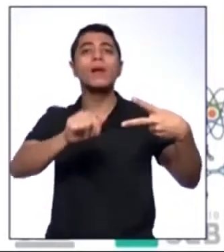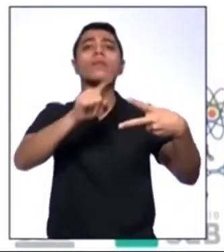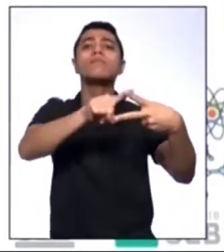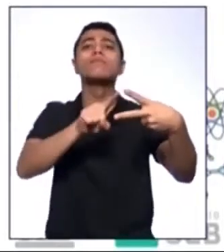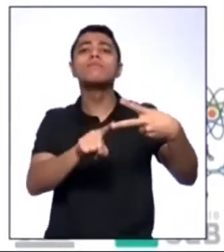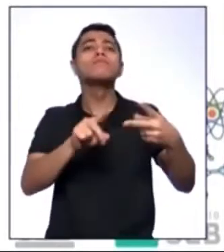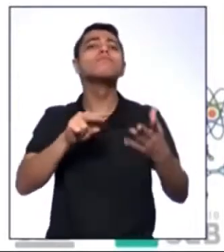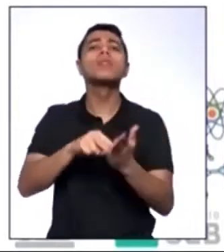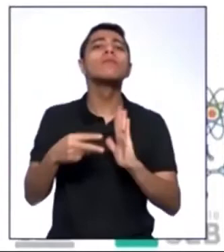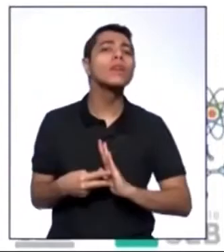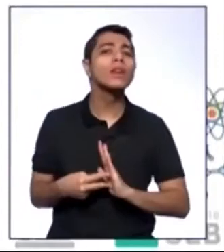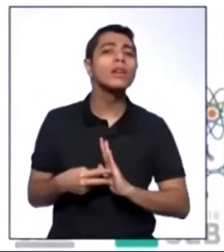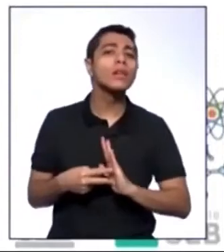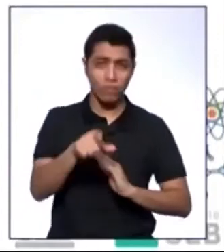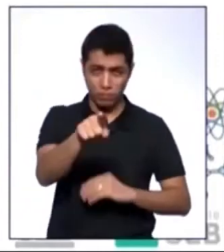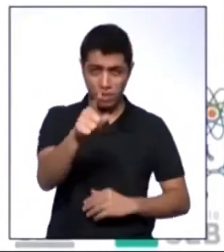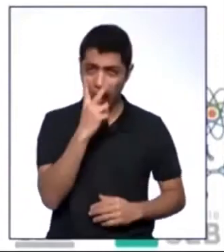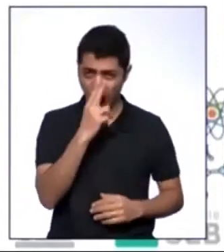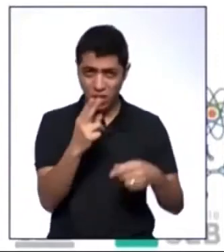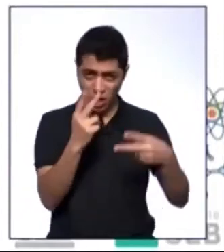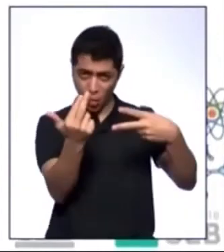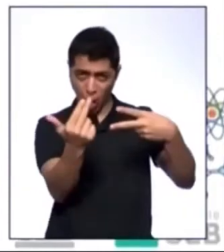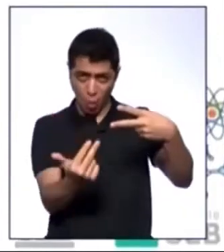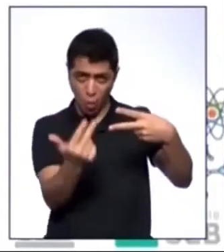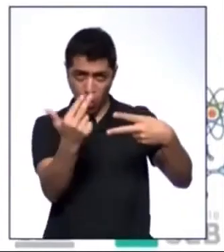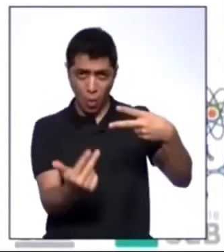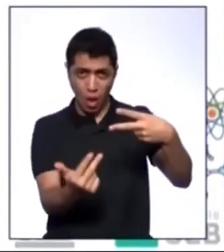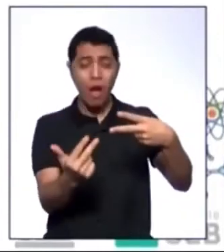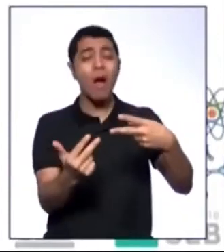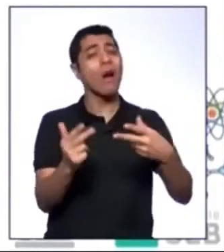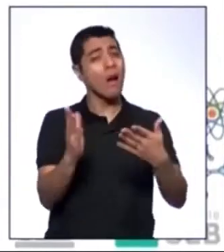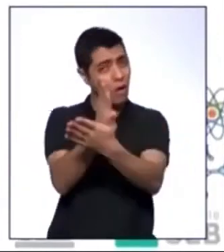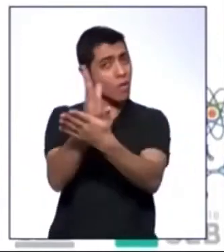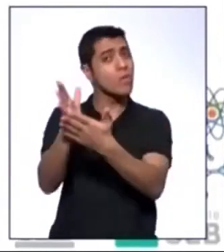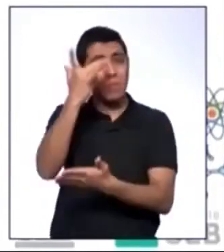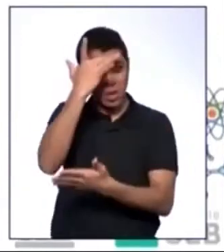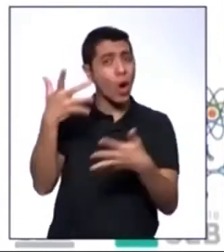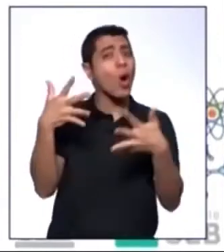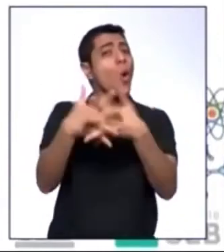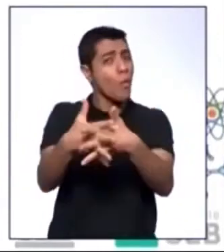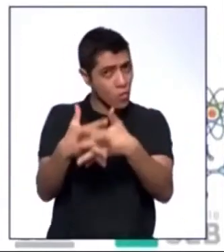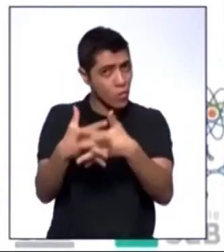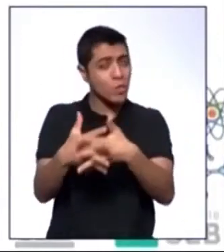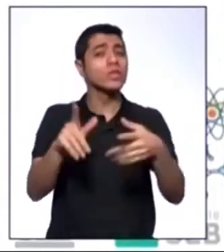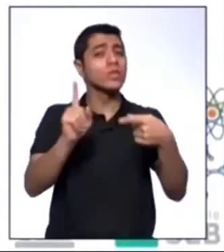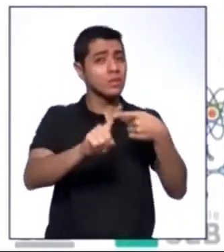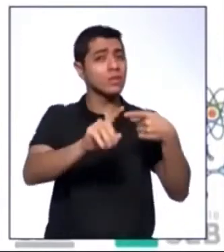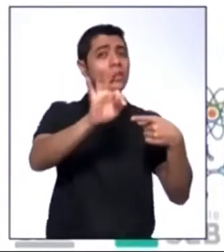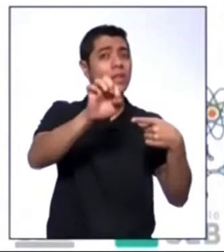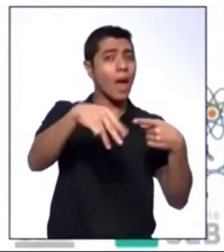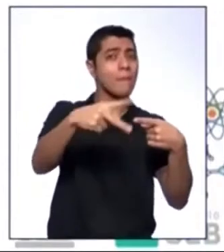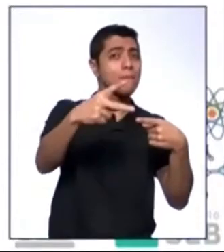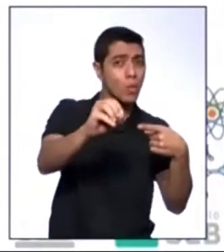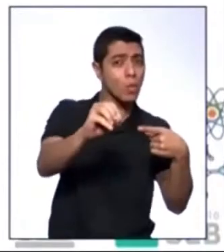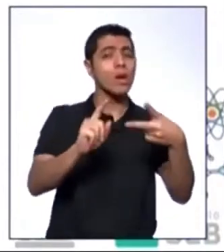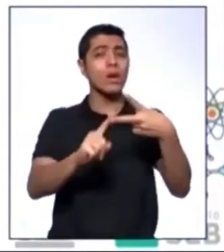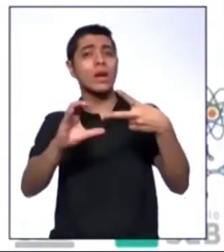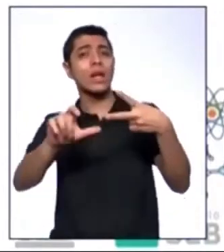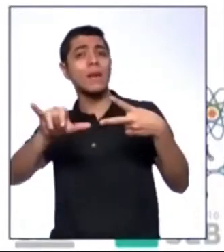coisa? Olha, normalmente se confundem esses conceitos. Agora, tempo é a